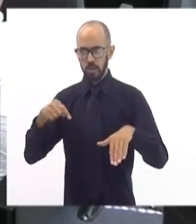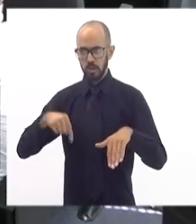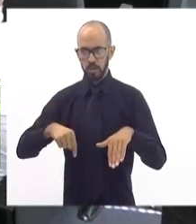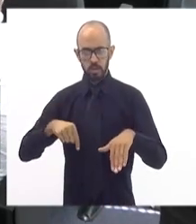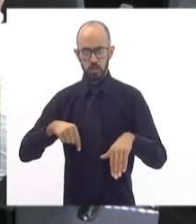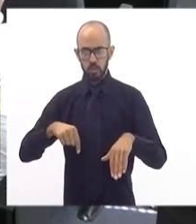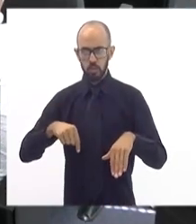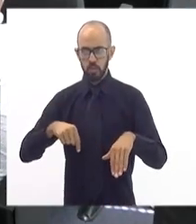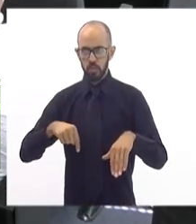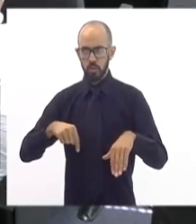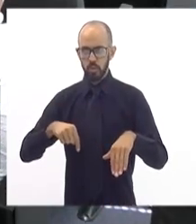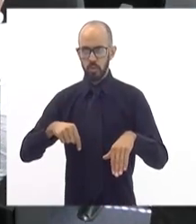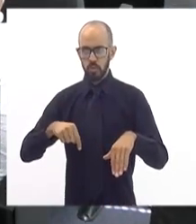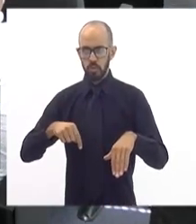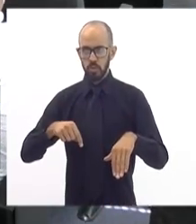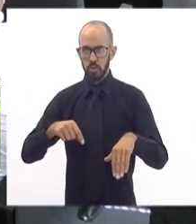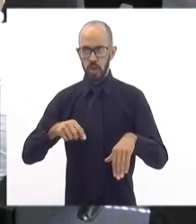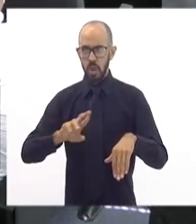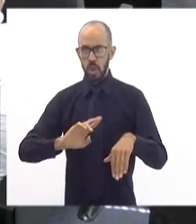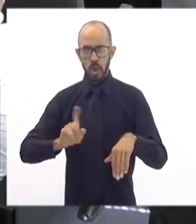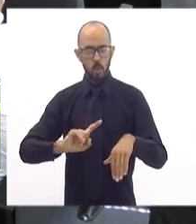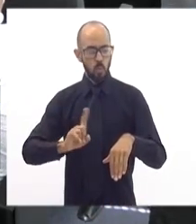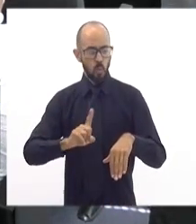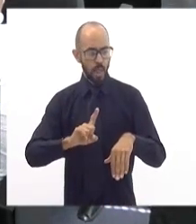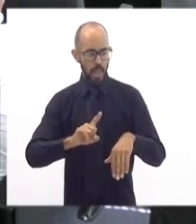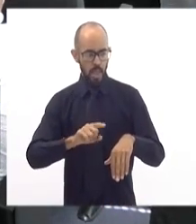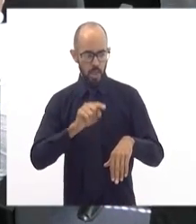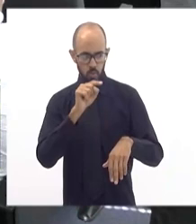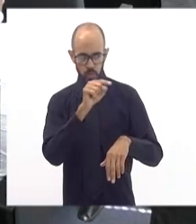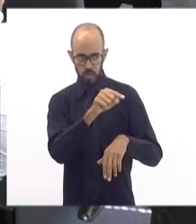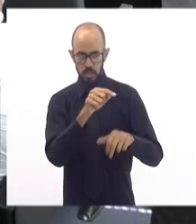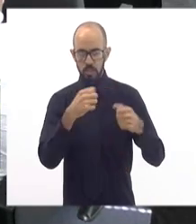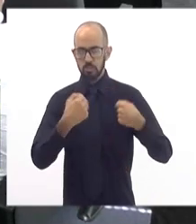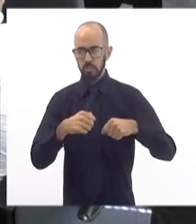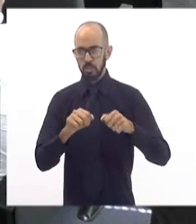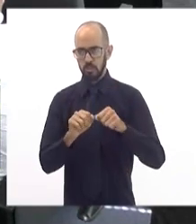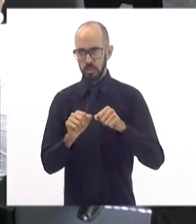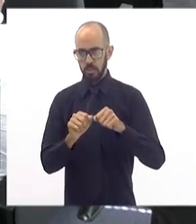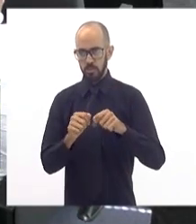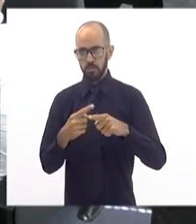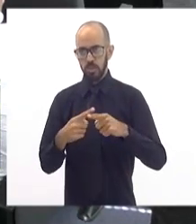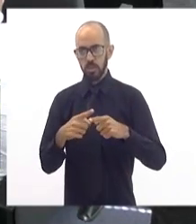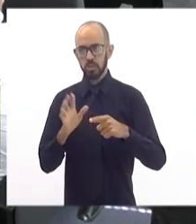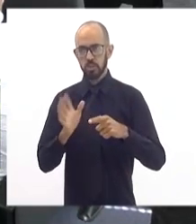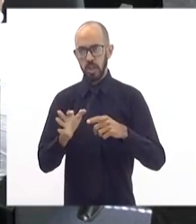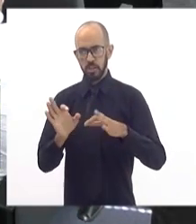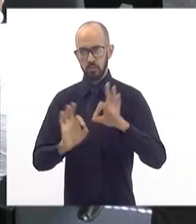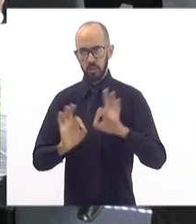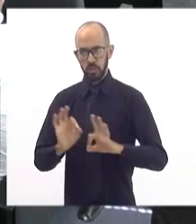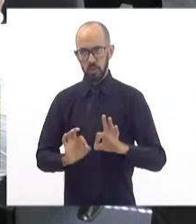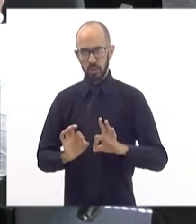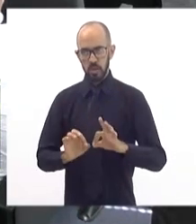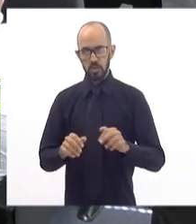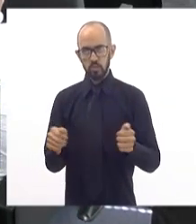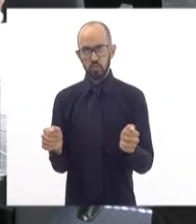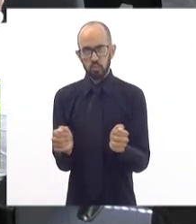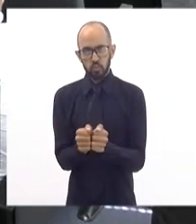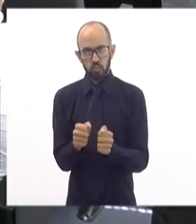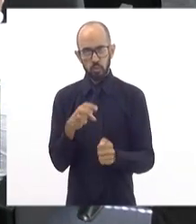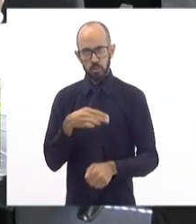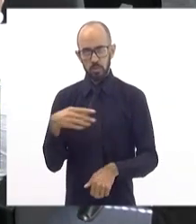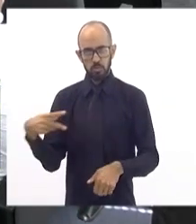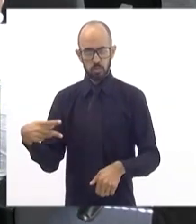e Supre a ausência sim porque já quiseram fazer esse relação audiências públicas e organizados pelo Ministério Público Federal e isso é comum